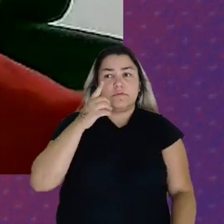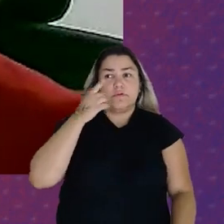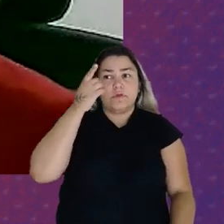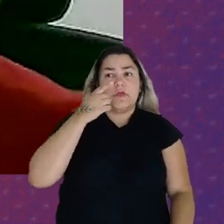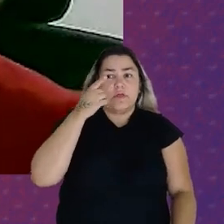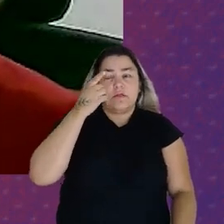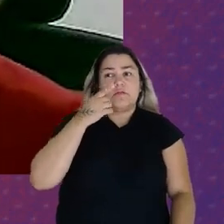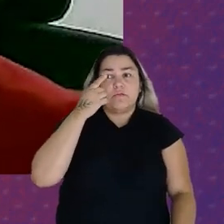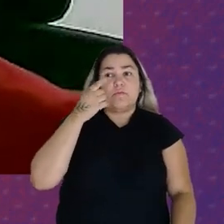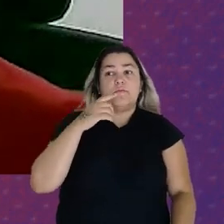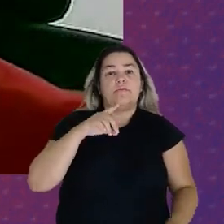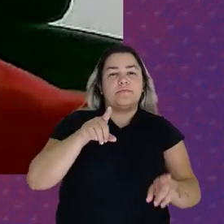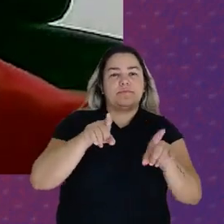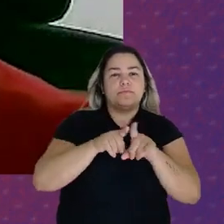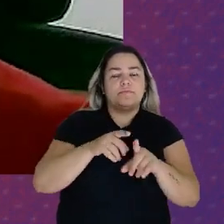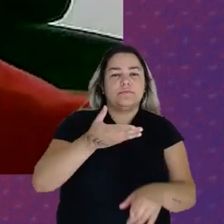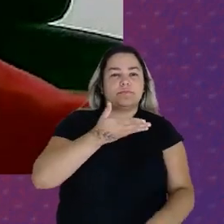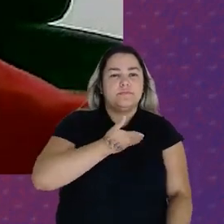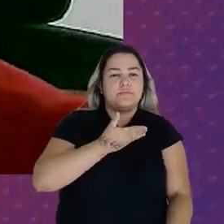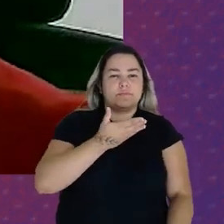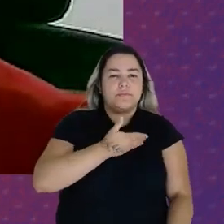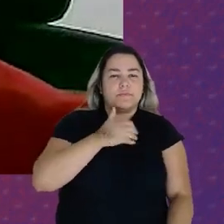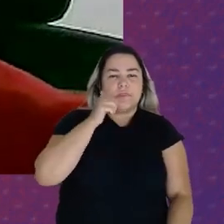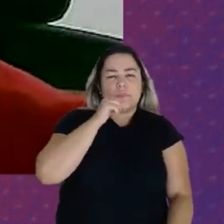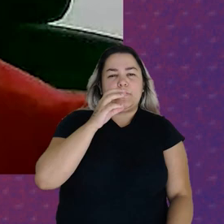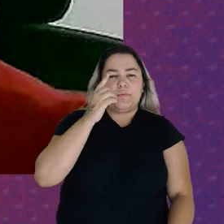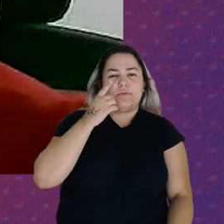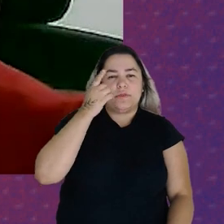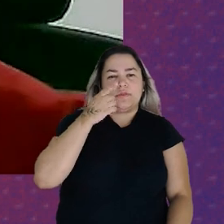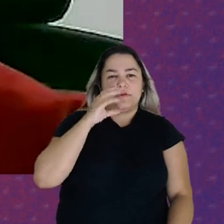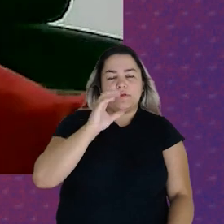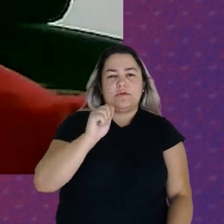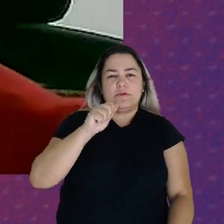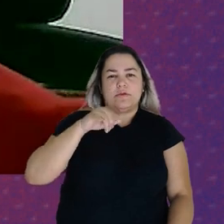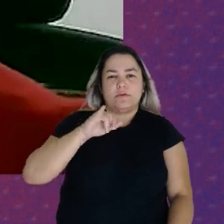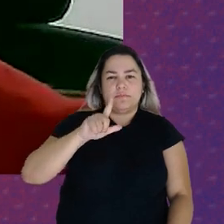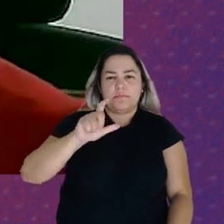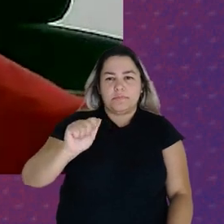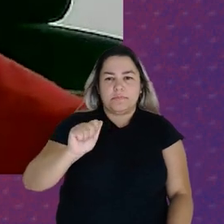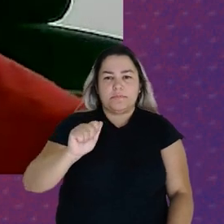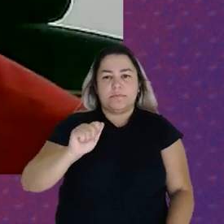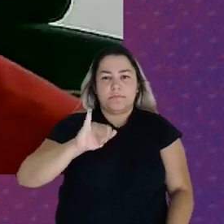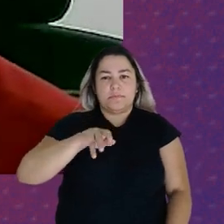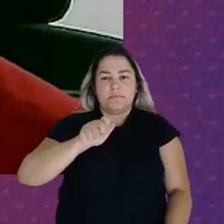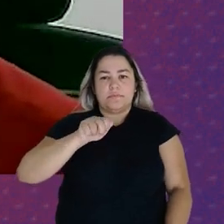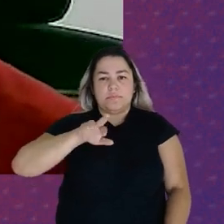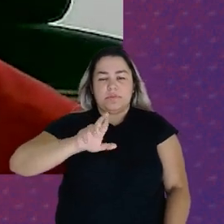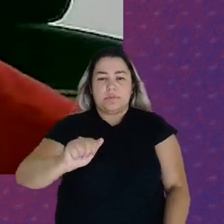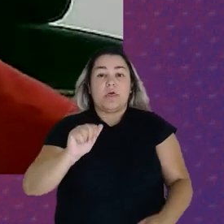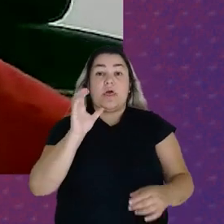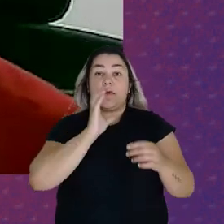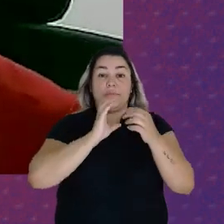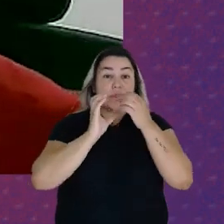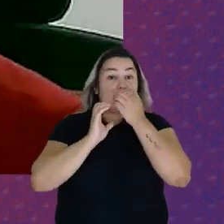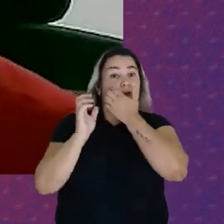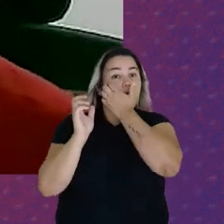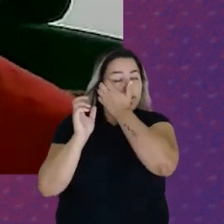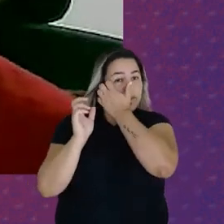Sul, nossa companheira Camila Jara, que imediatamente ao